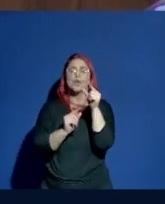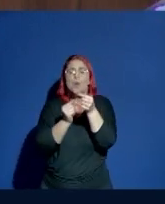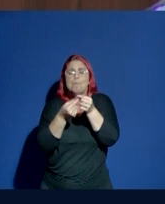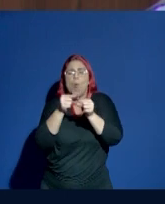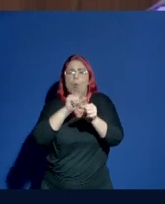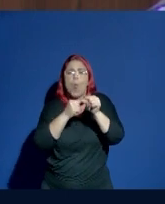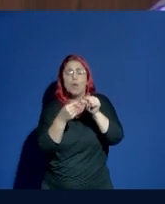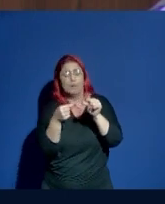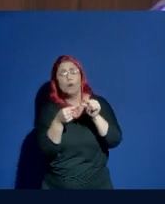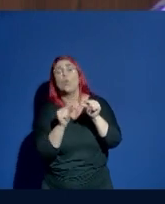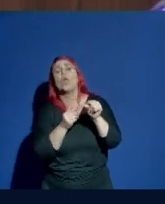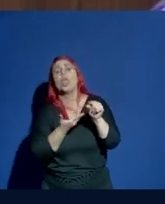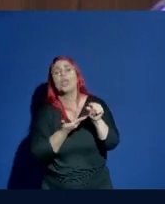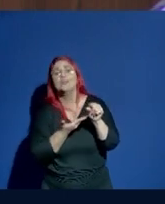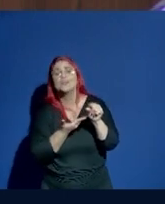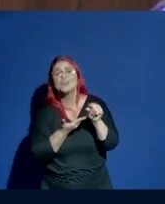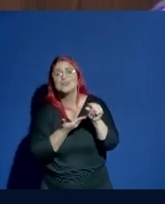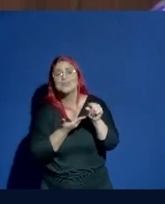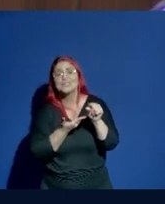bioinsumos, nada mais são do que